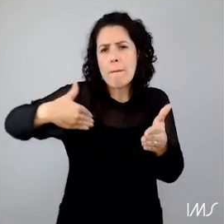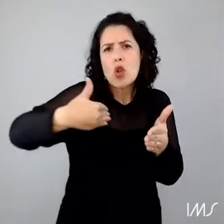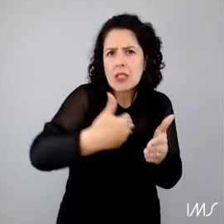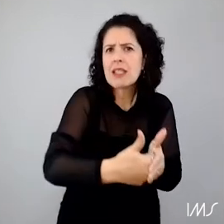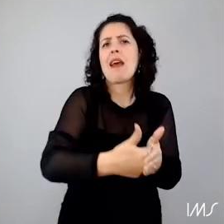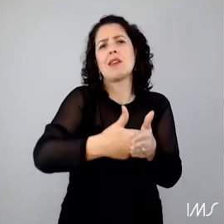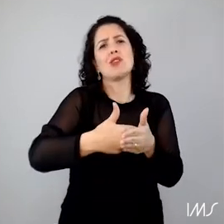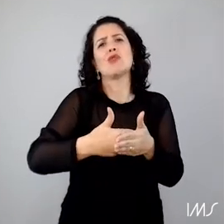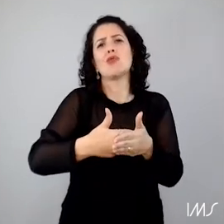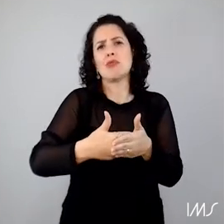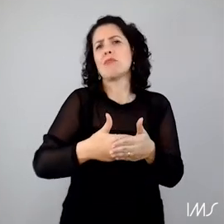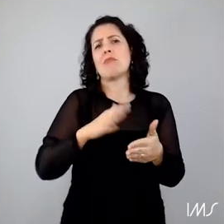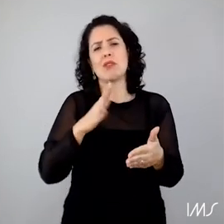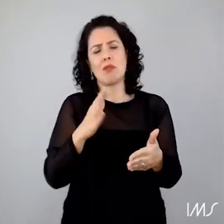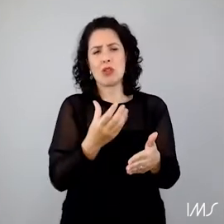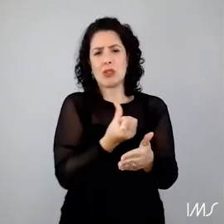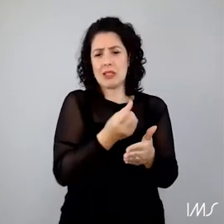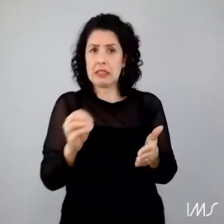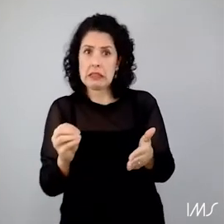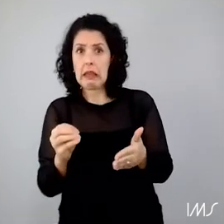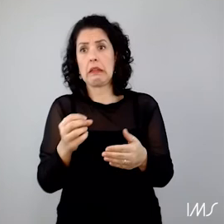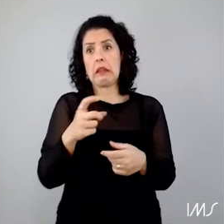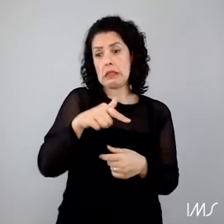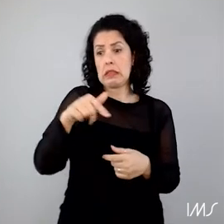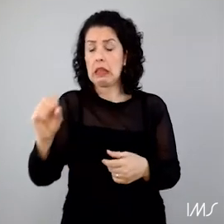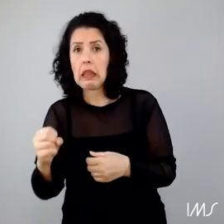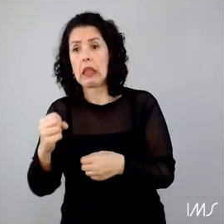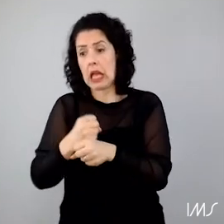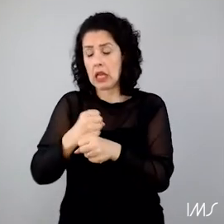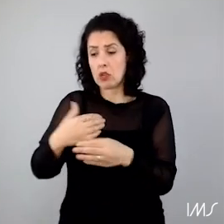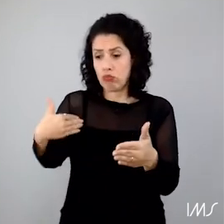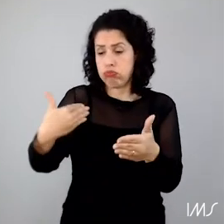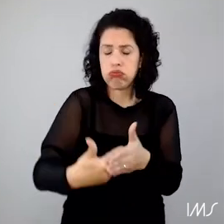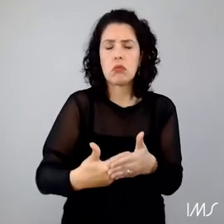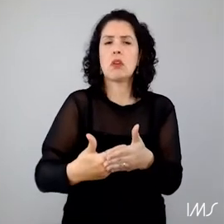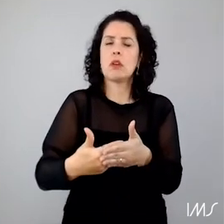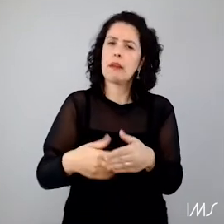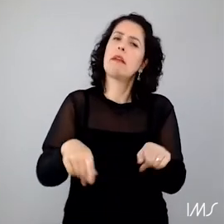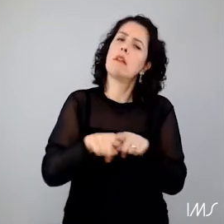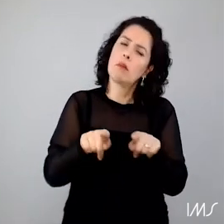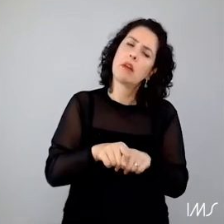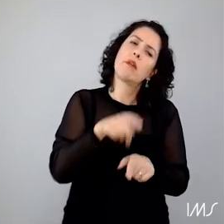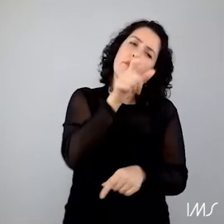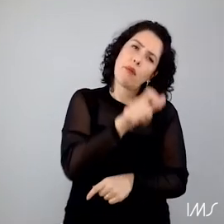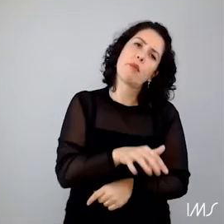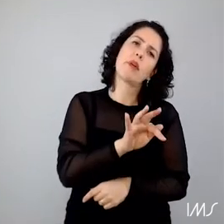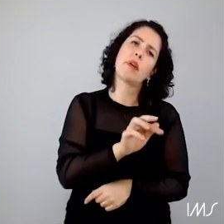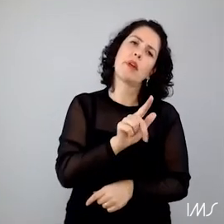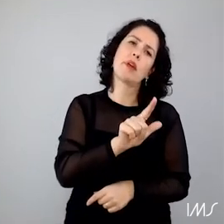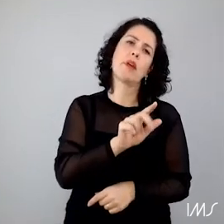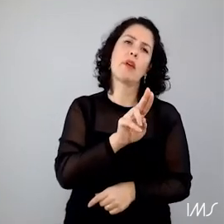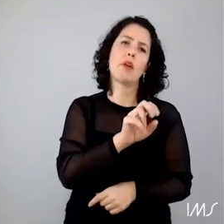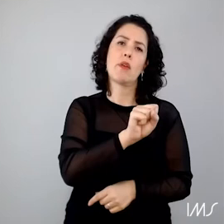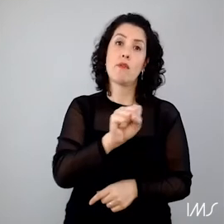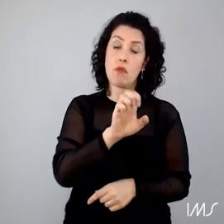do qual o Flusser é importante, do qual todos, inclusive críticos e pensadores, enfim, como Stefania,